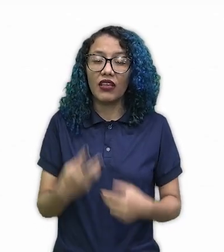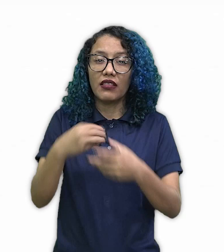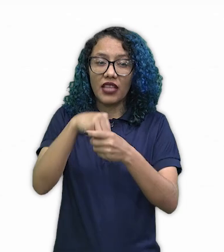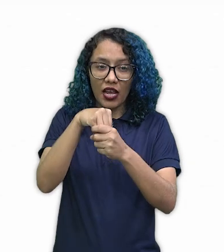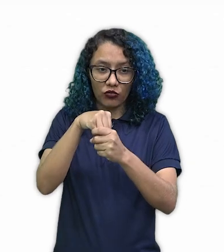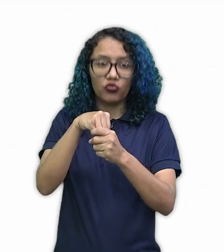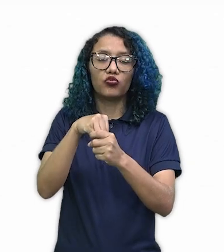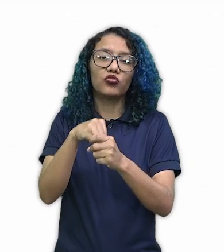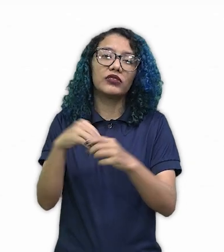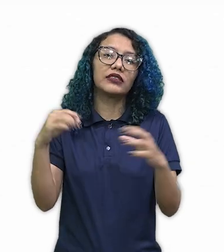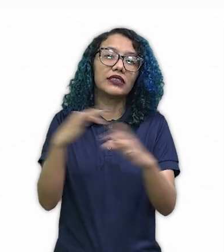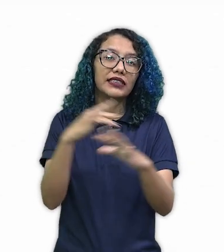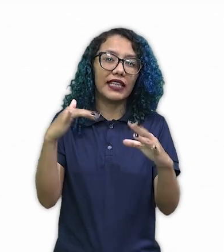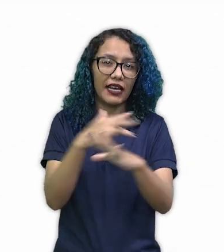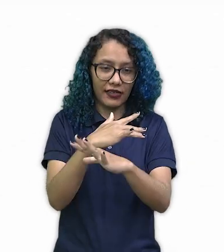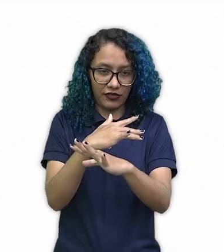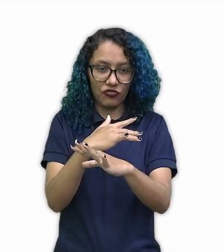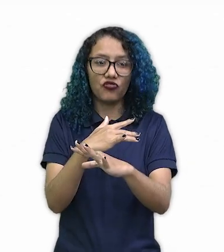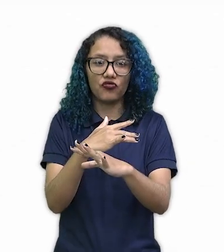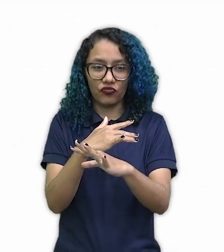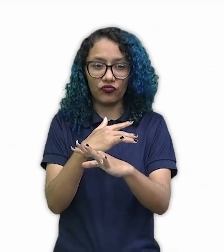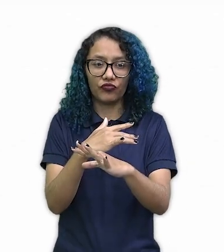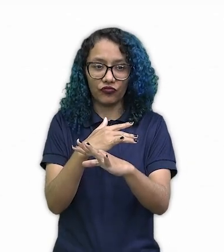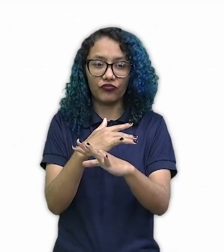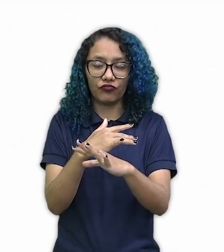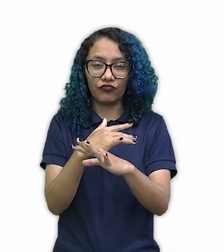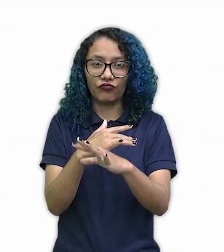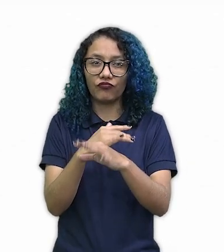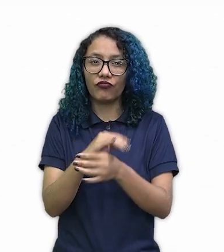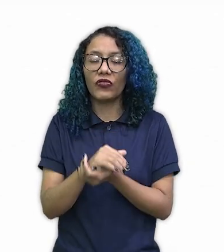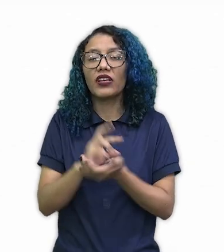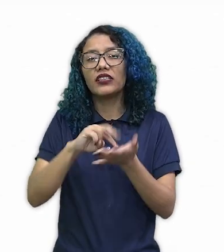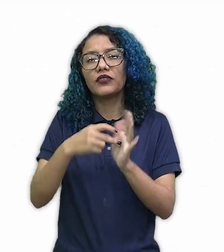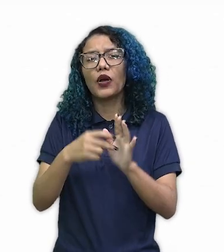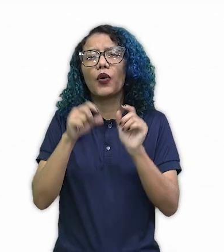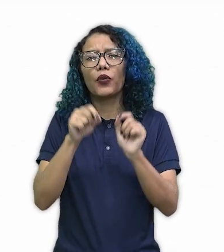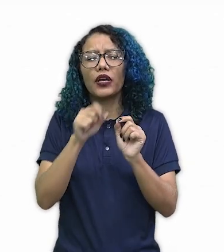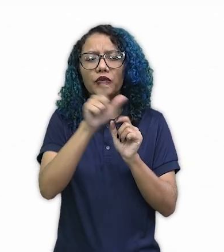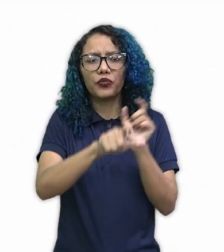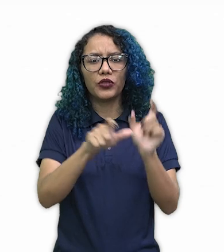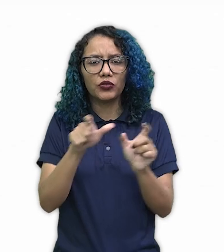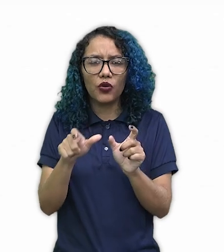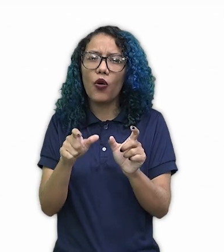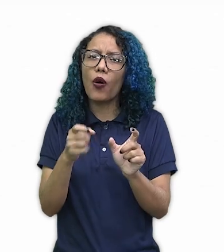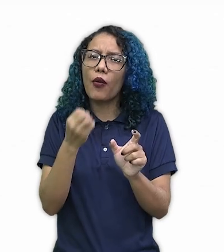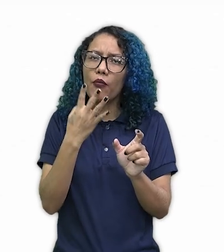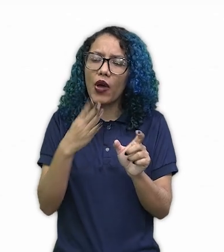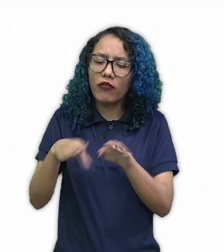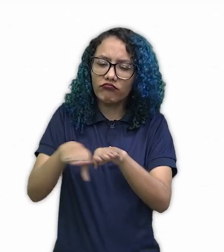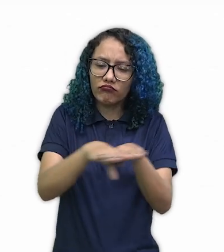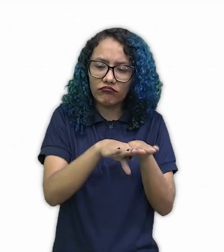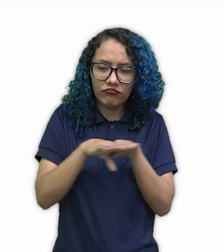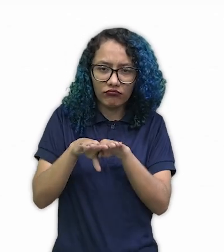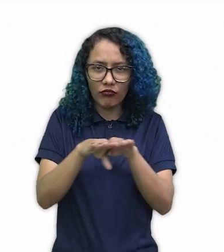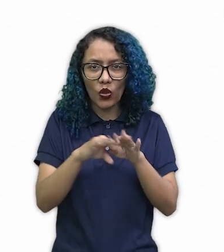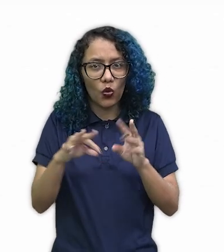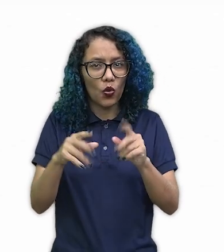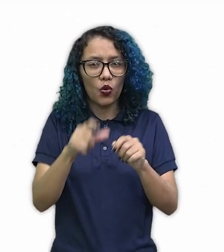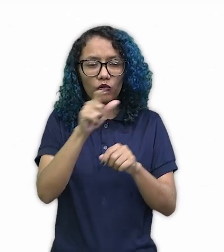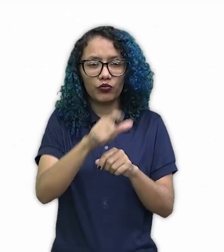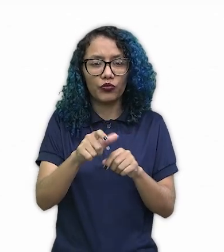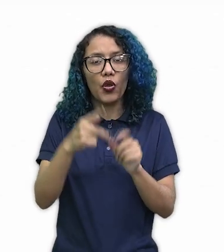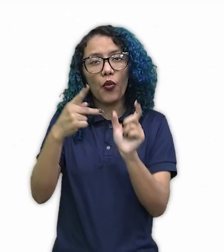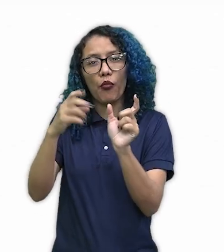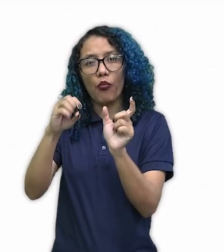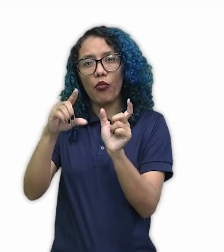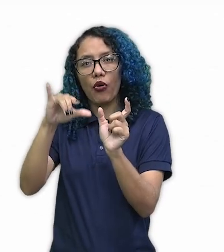cidade, tá? Ou seja, é a ideia de bem comum. Quando eu falo de política, do